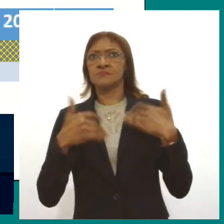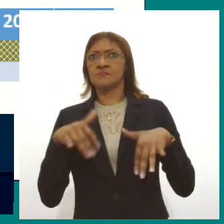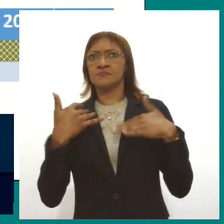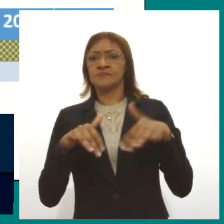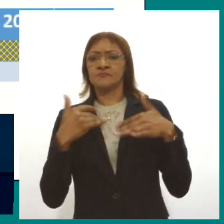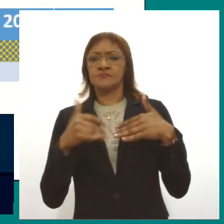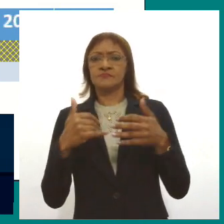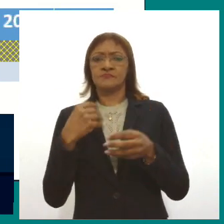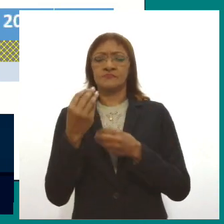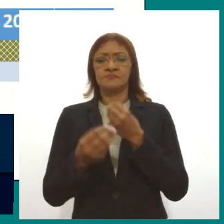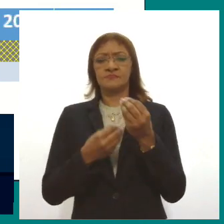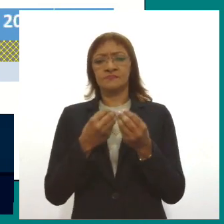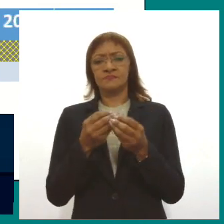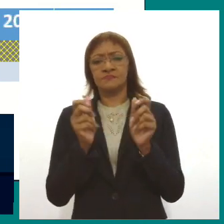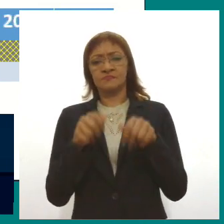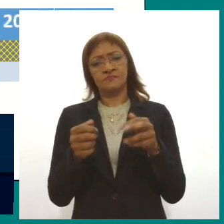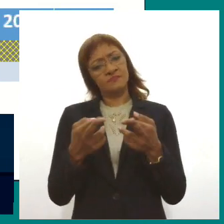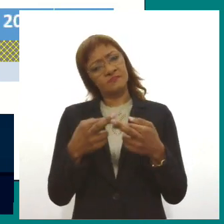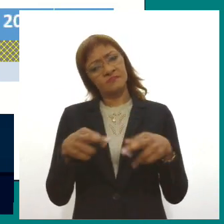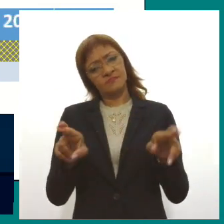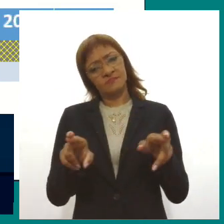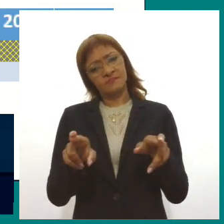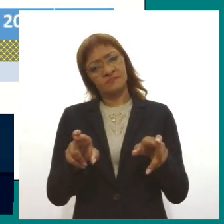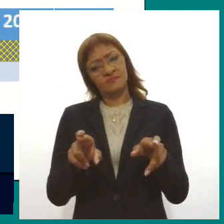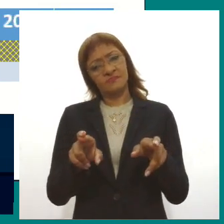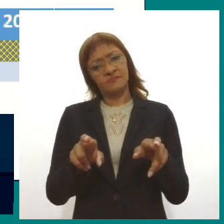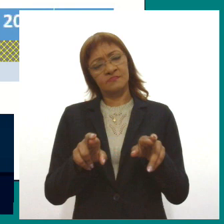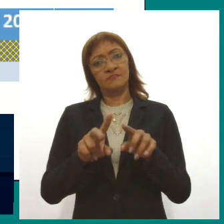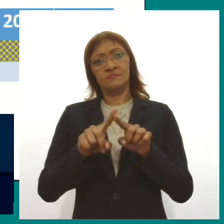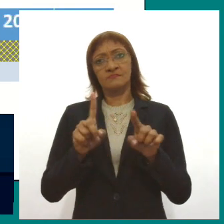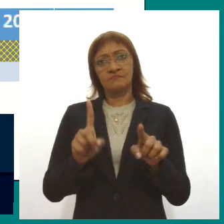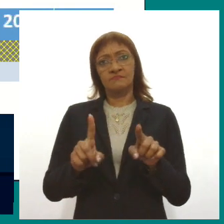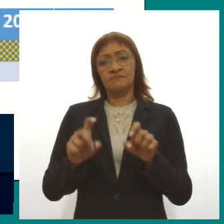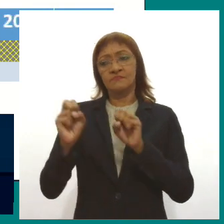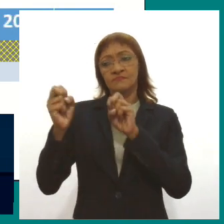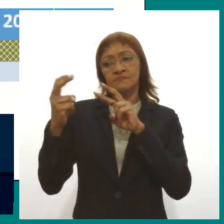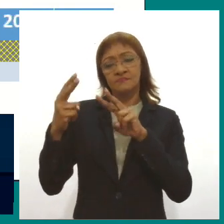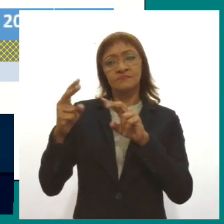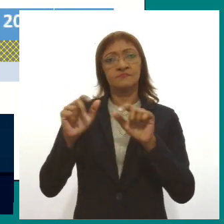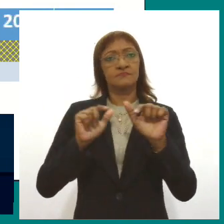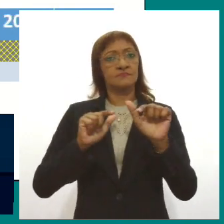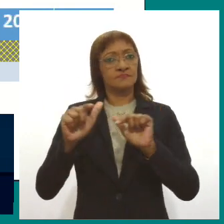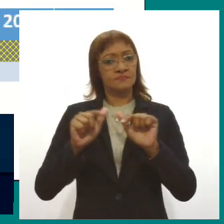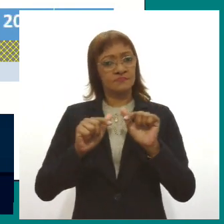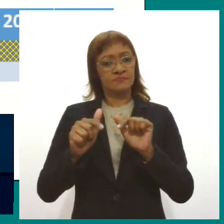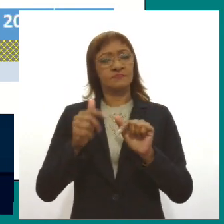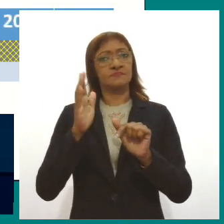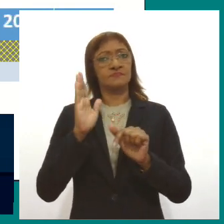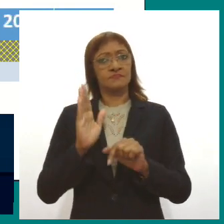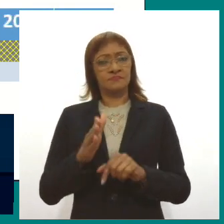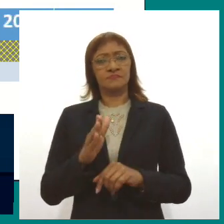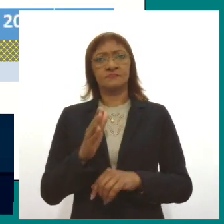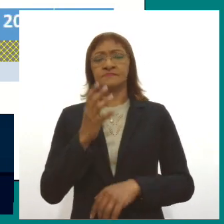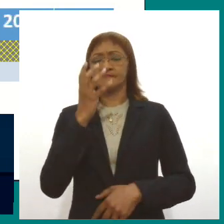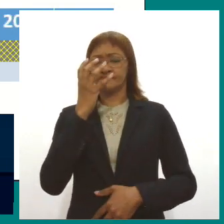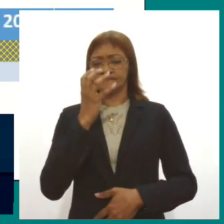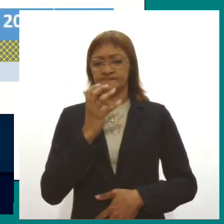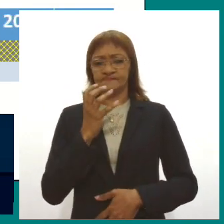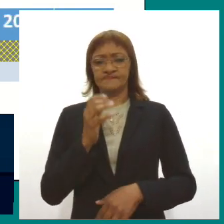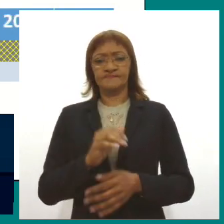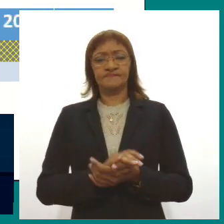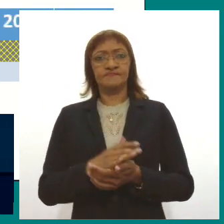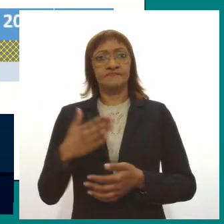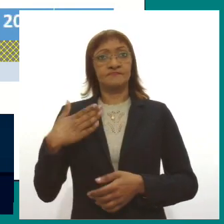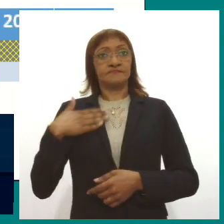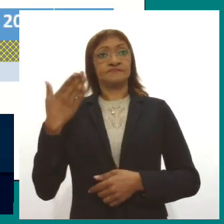assustado como é que a gente ia lidar com esses instrumentos, mas hoje a gente trabalha virtualmente, houve inclusive uma celeridade e, por